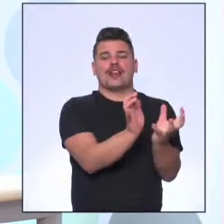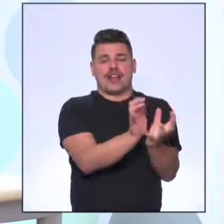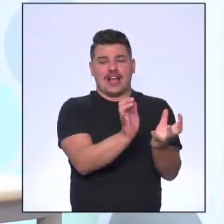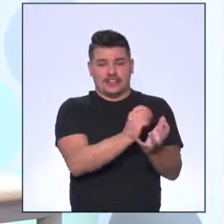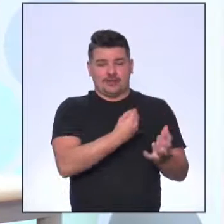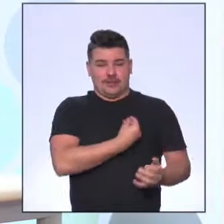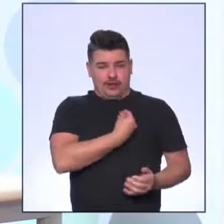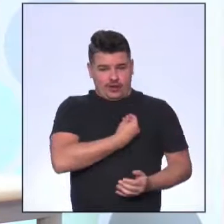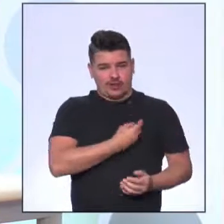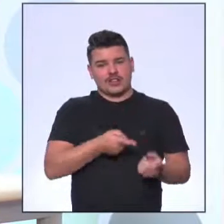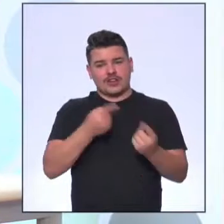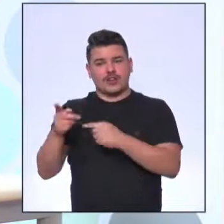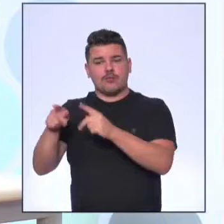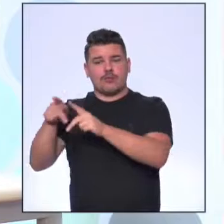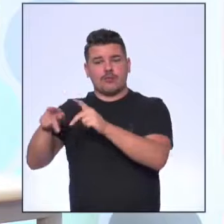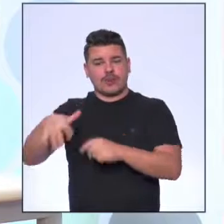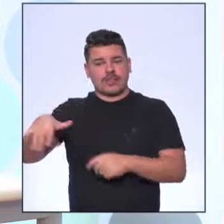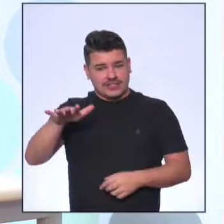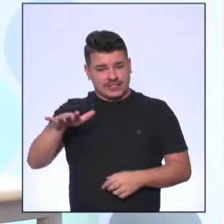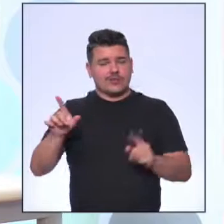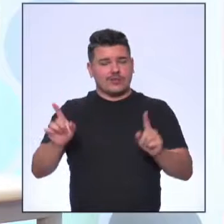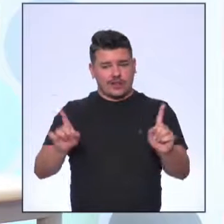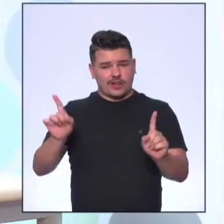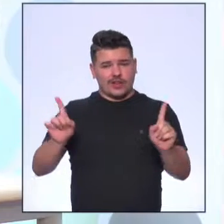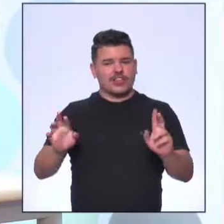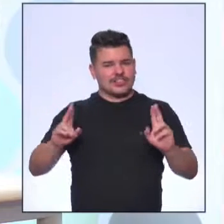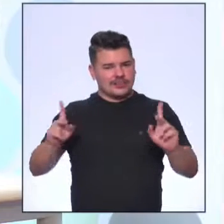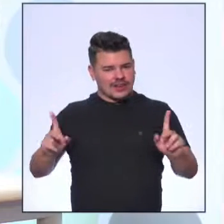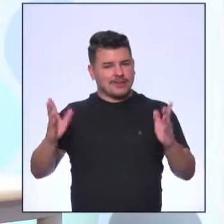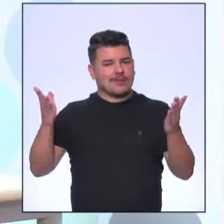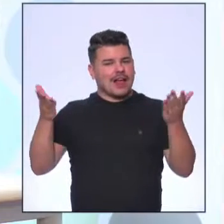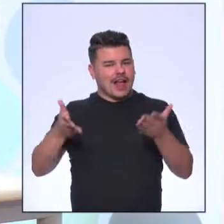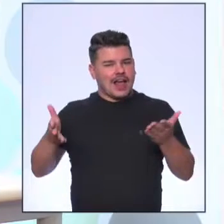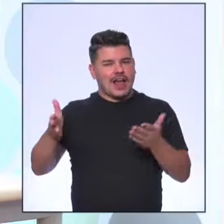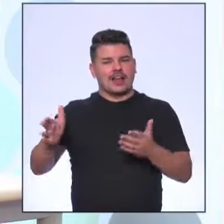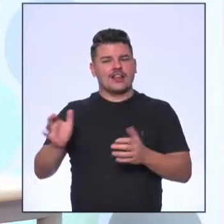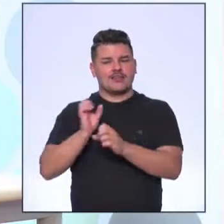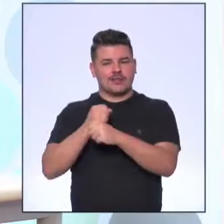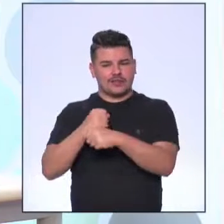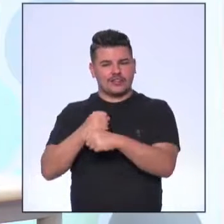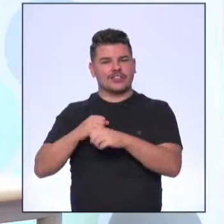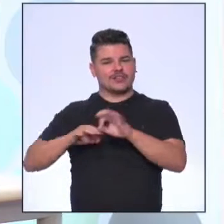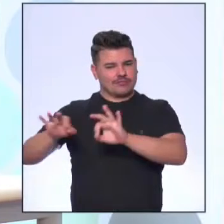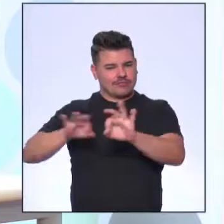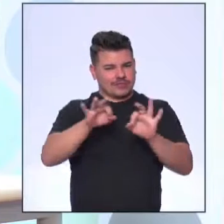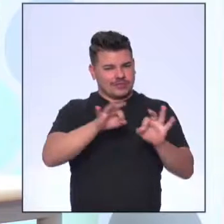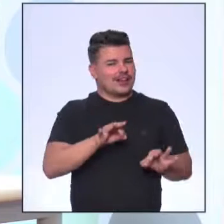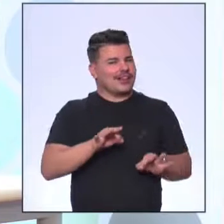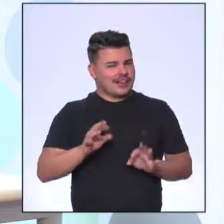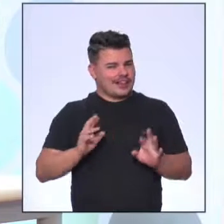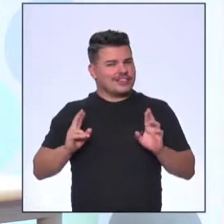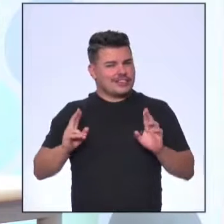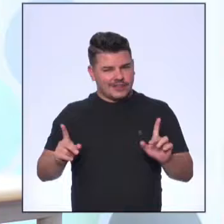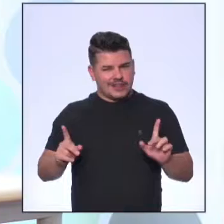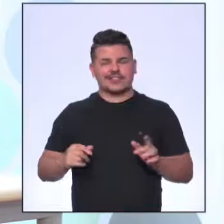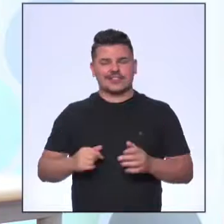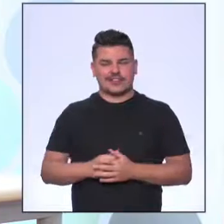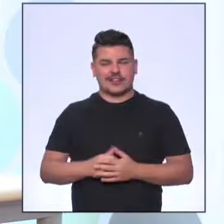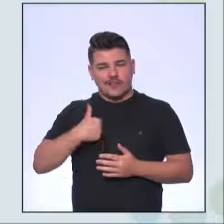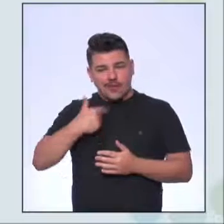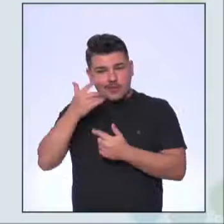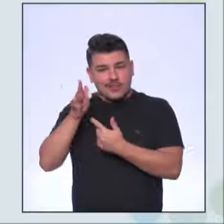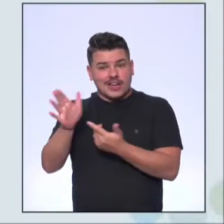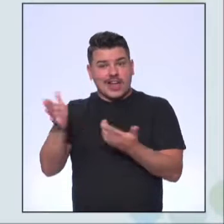Né? É quase um sinônimo. Só que em biologia, esses dois termos não são sinônimos. Então, vamos lá para o nosso slide. O que é